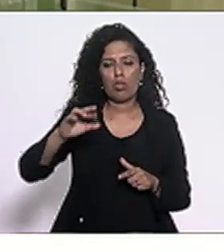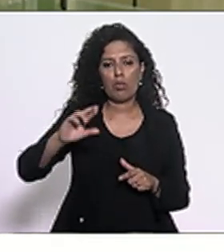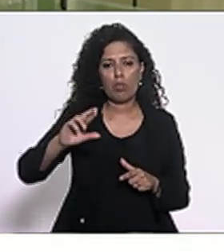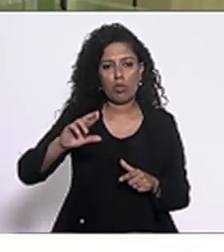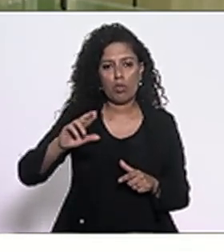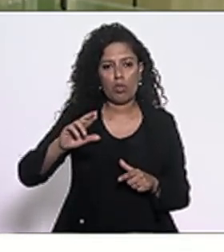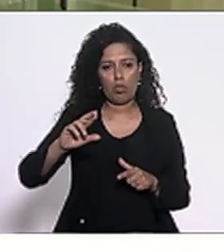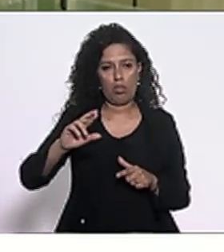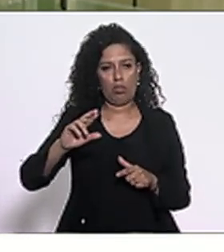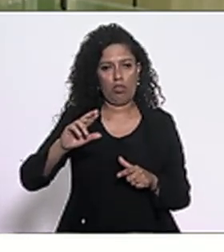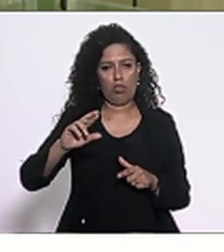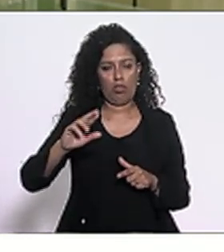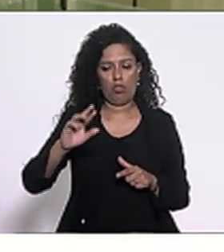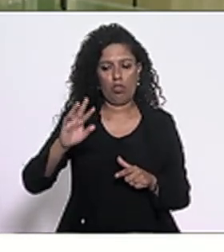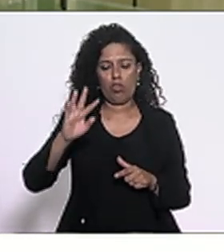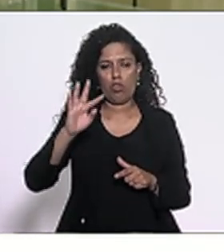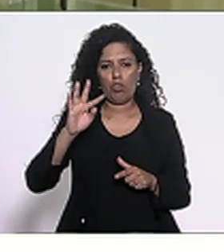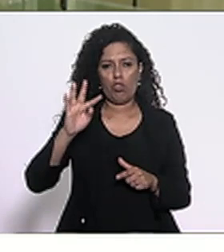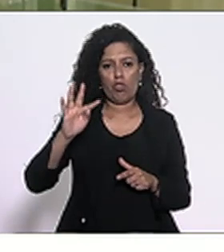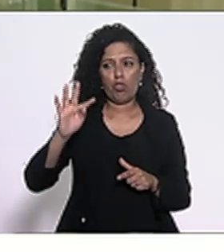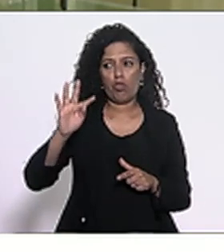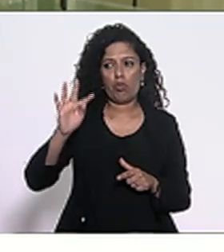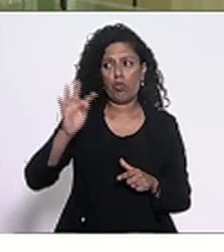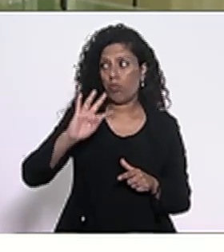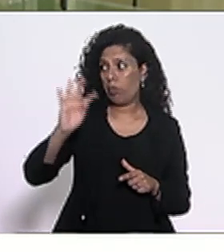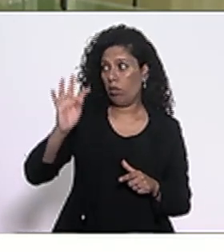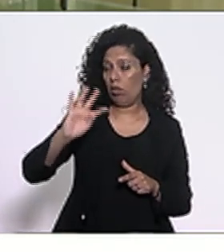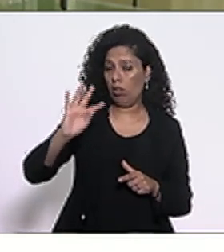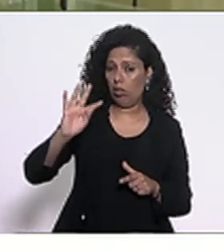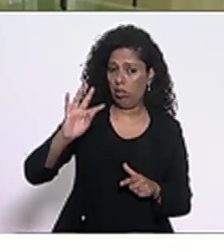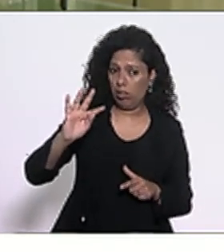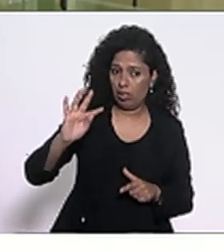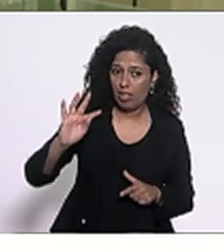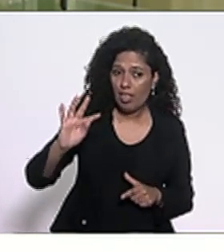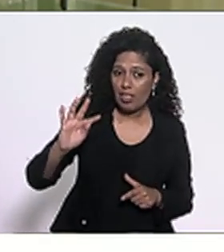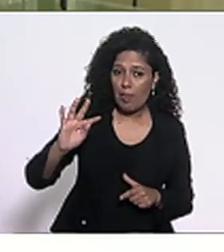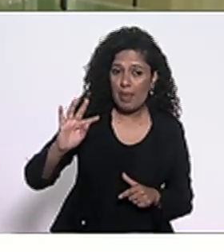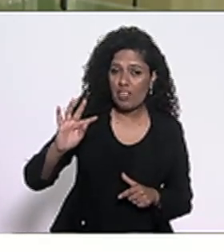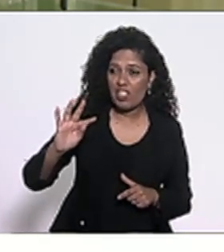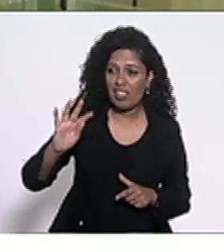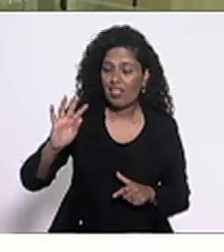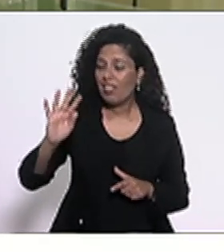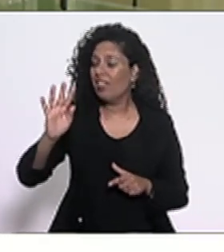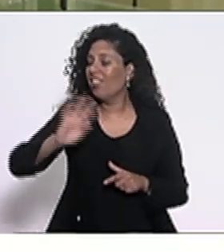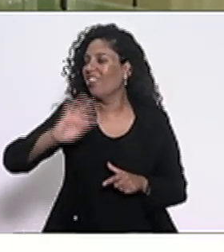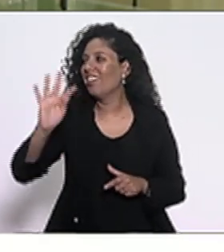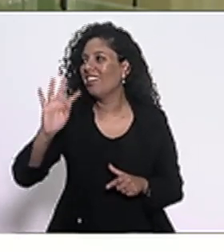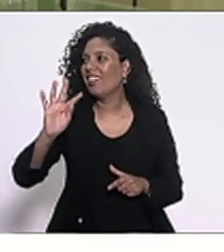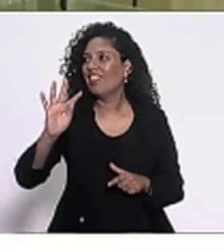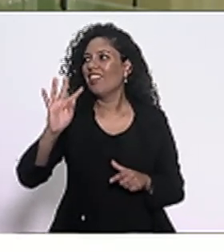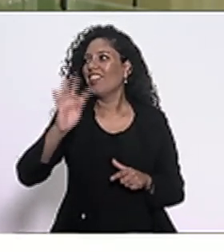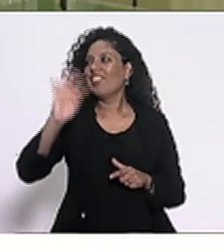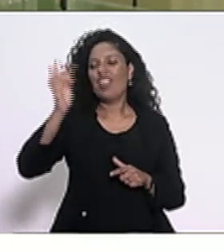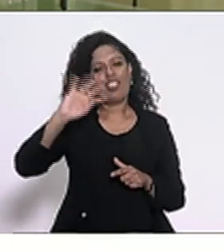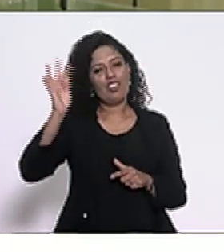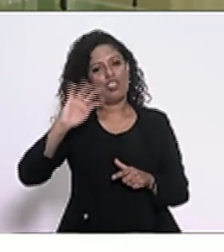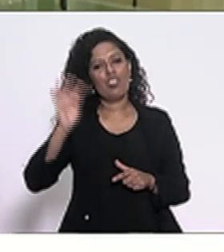milhões com tecnologia para o prédio novo, só de TI. Proderj, do jeito que vai, demoraria 10 anos aí